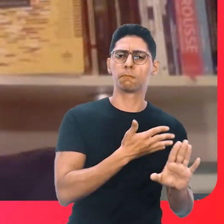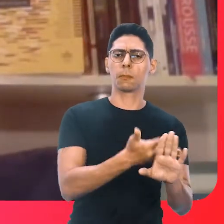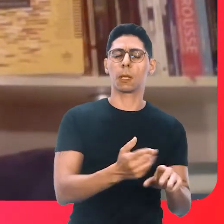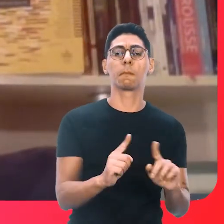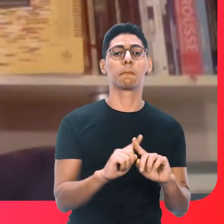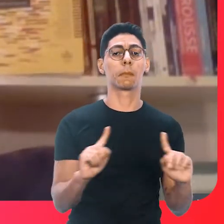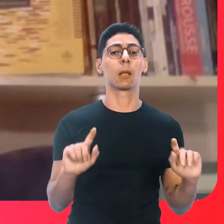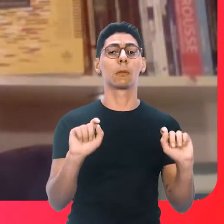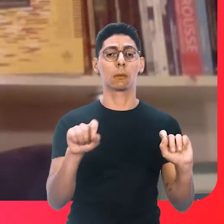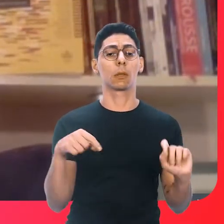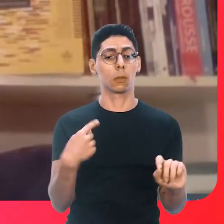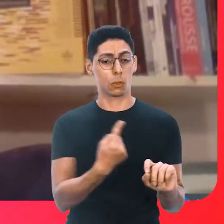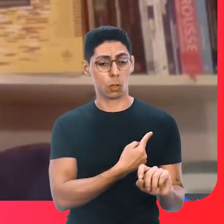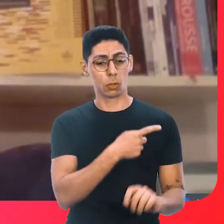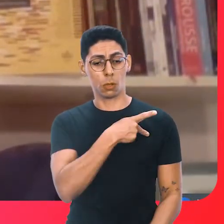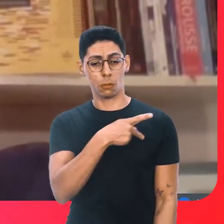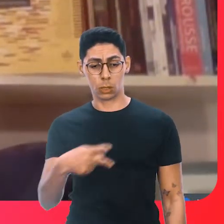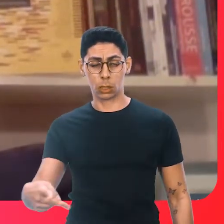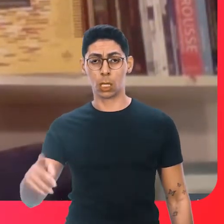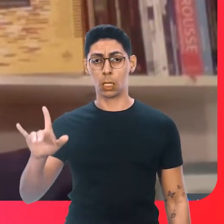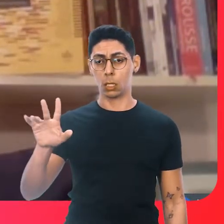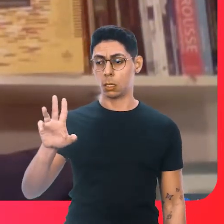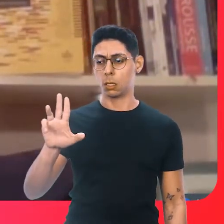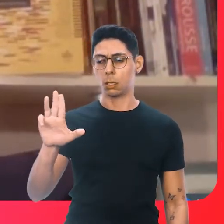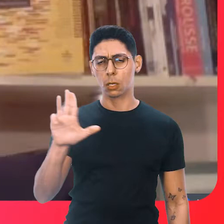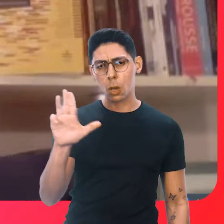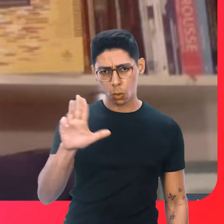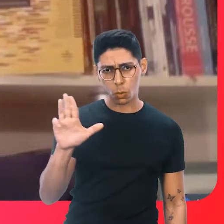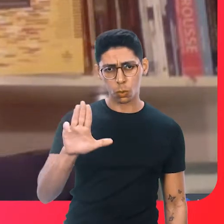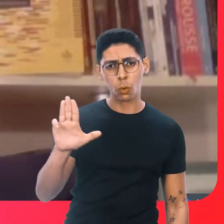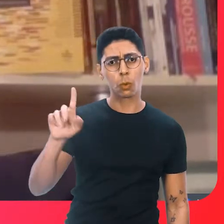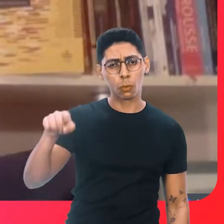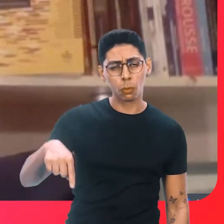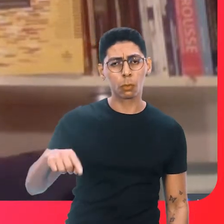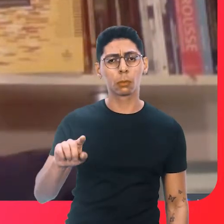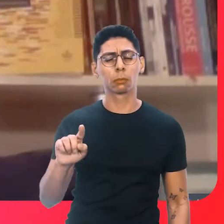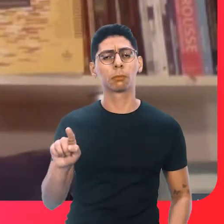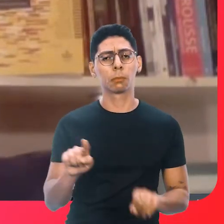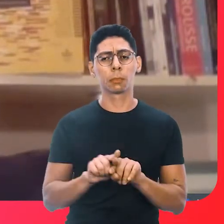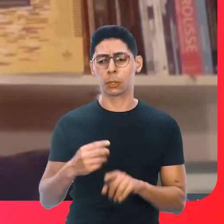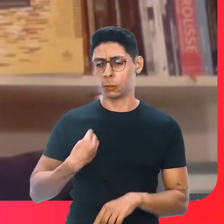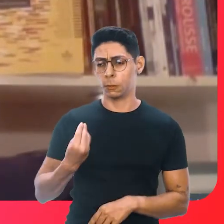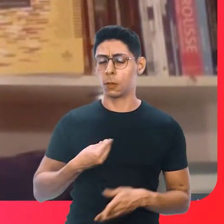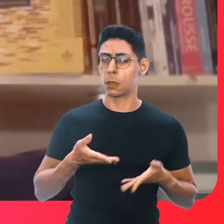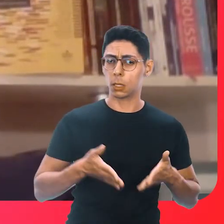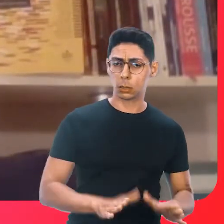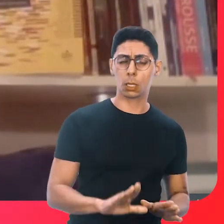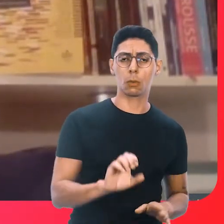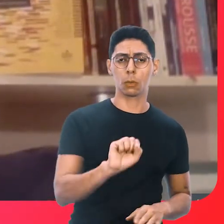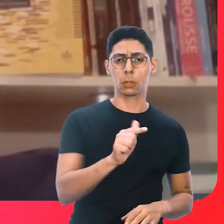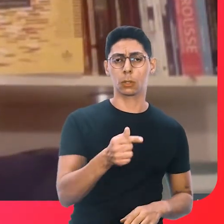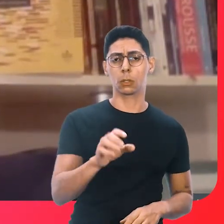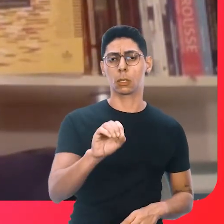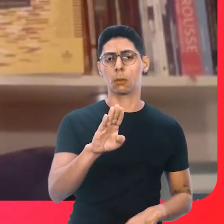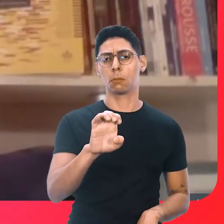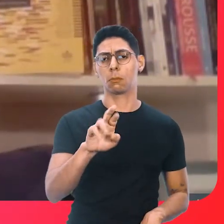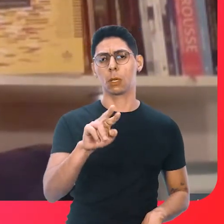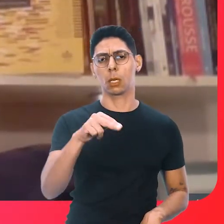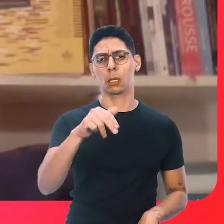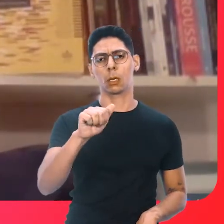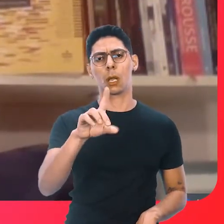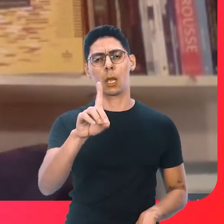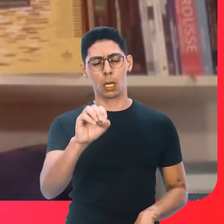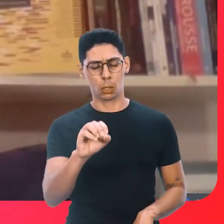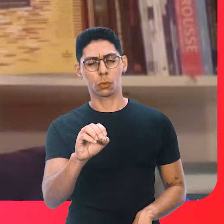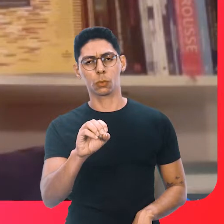sobretudo o nosso presidente Lula, né, que é de São Bernardo do Campo, e foi lá em São Bernardo do